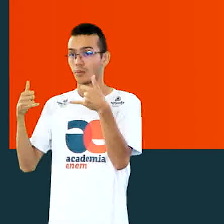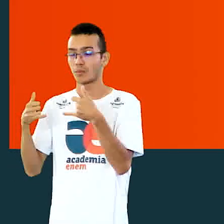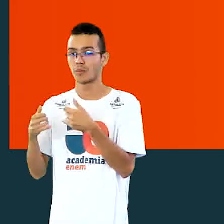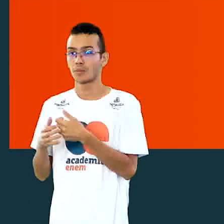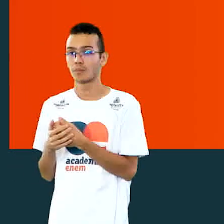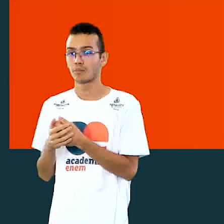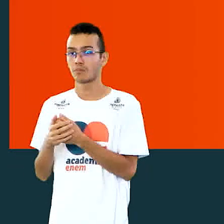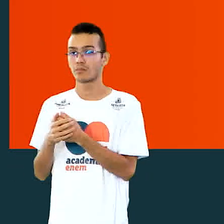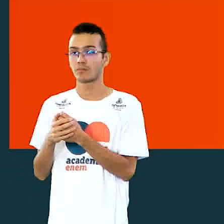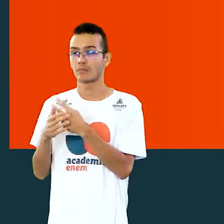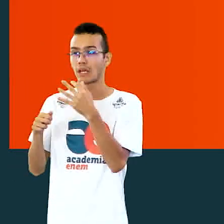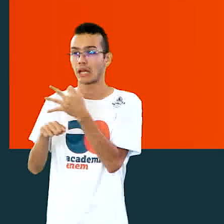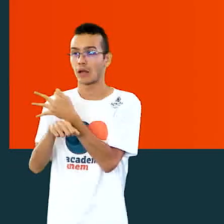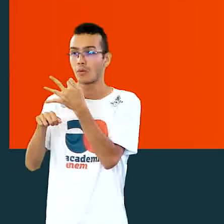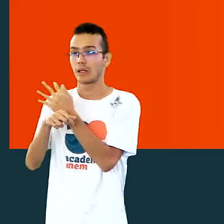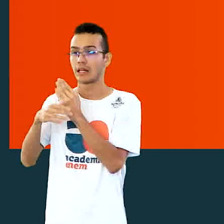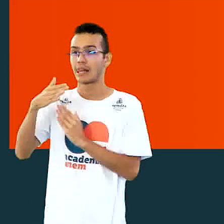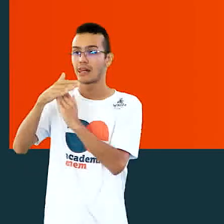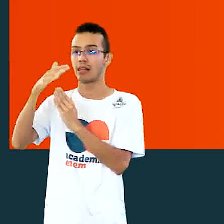máximo 10 amperes.